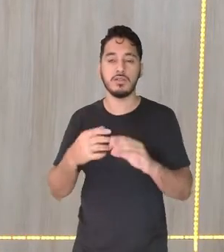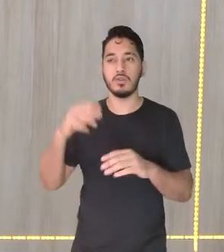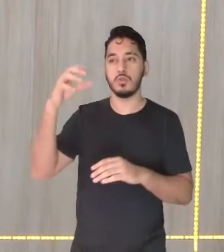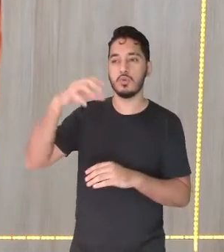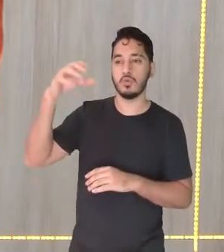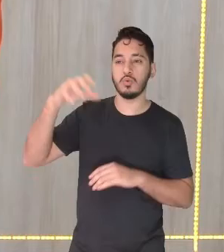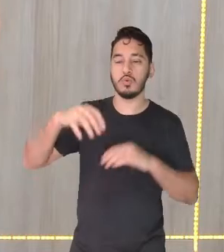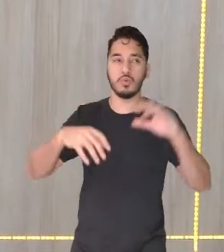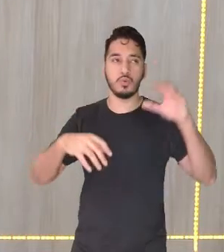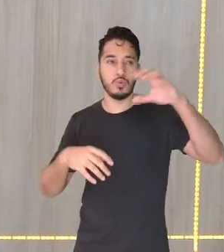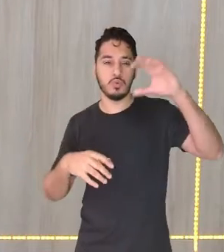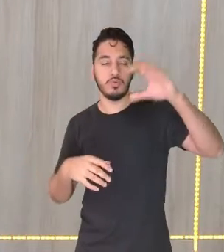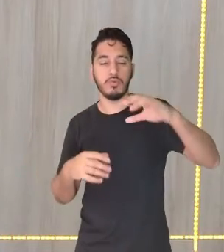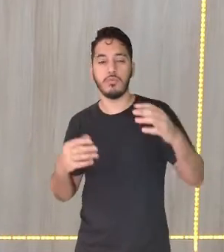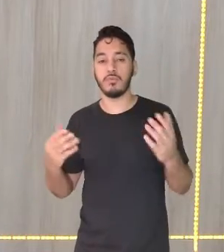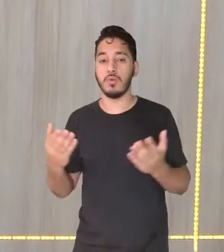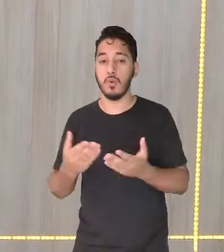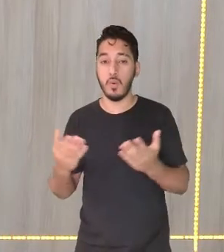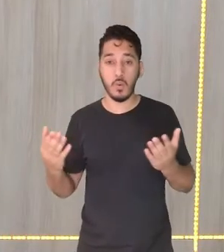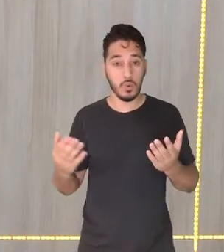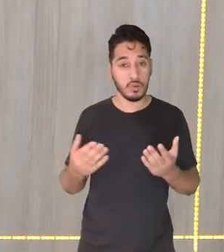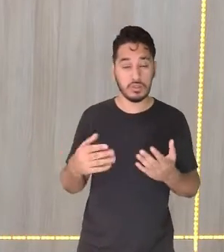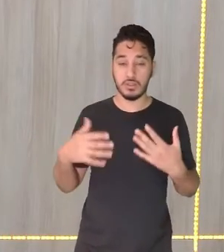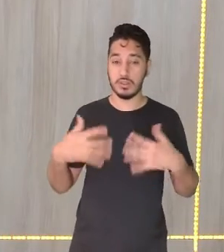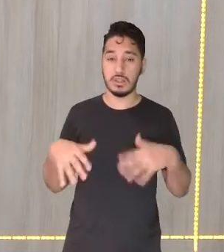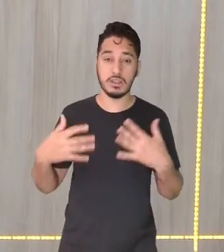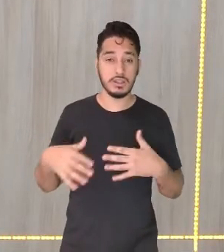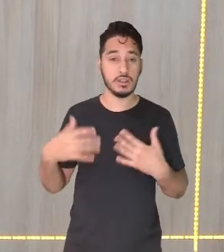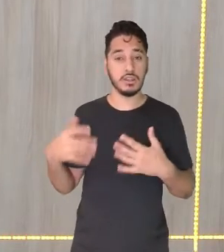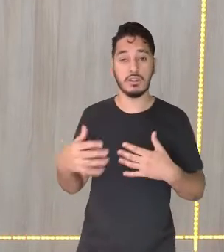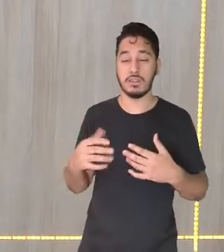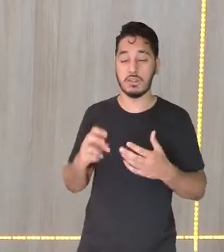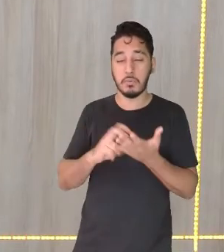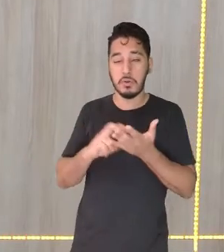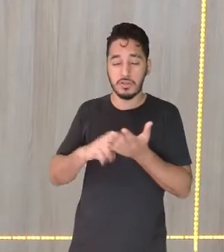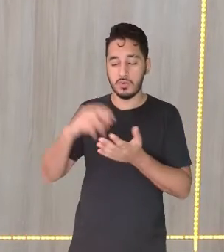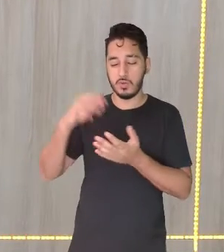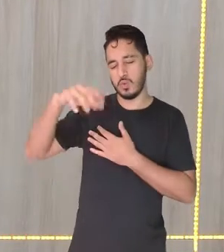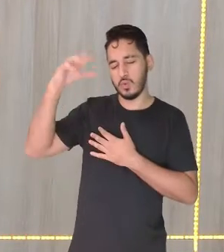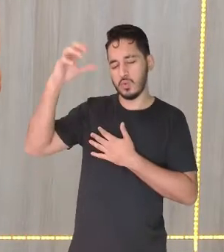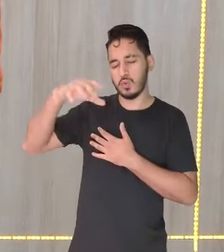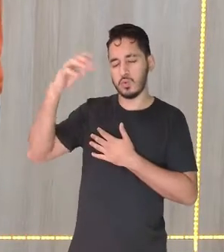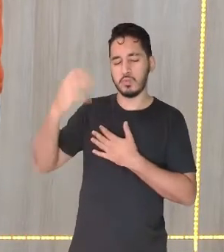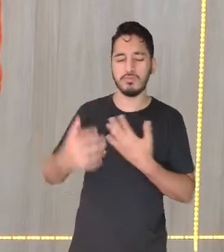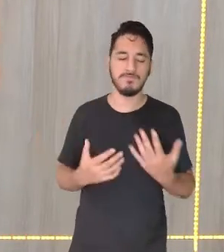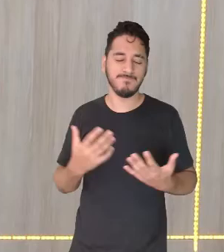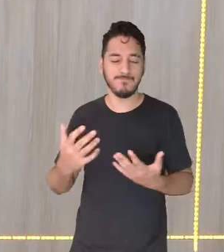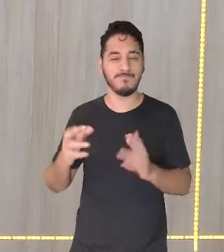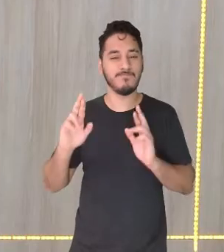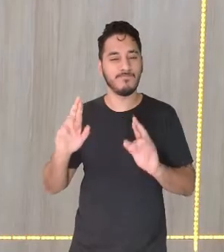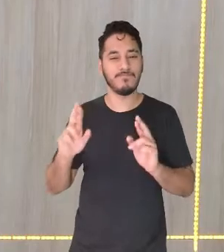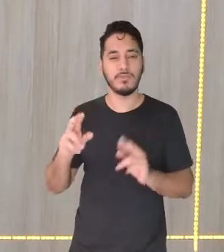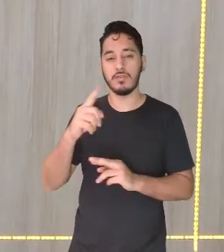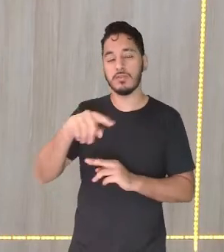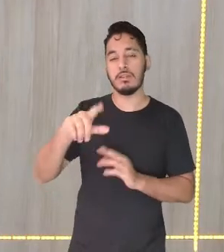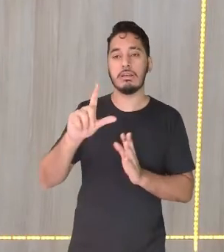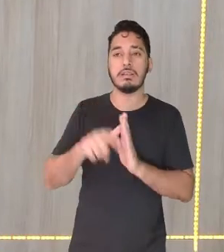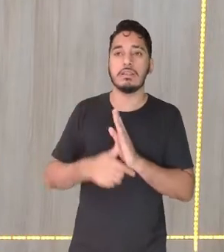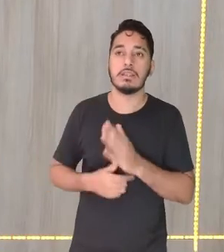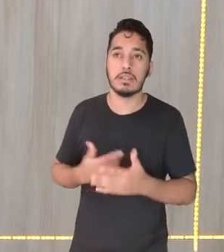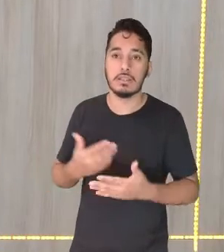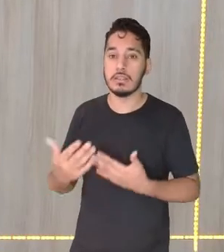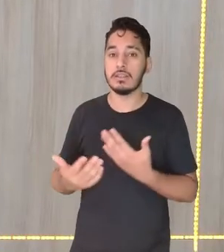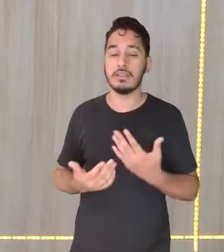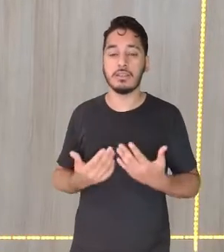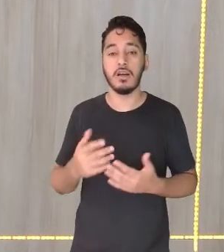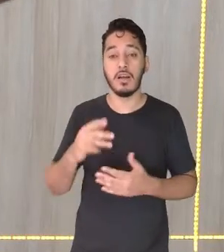de chuva, né? Hoje aí o tempo amanheceu, né, chuvoso, né? Espero que ninguém se atrase, que esteja todo